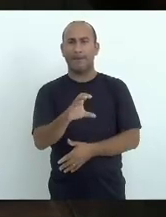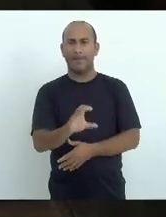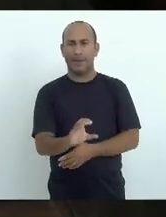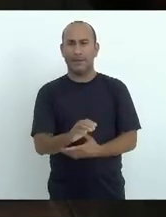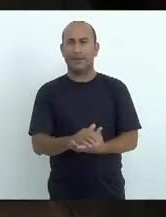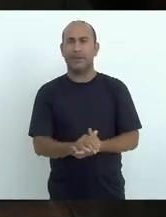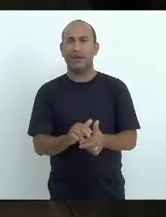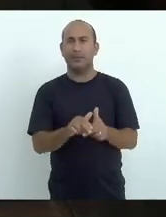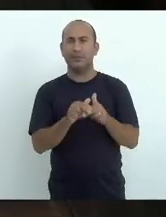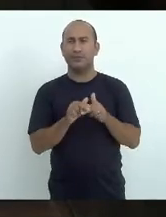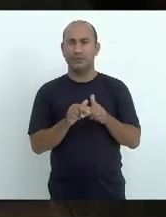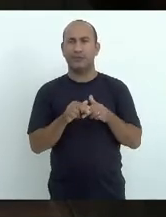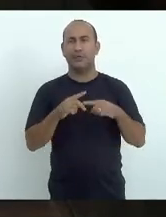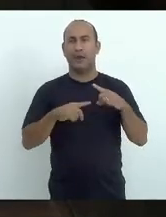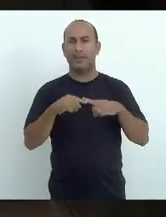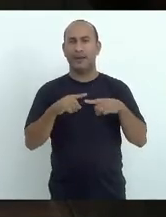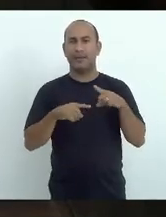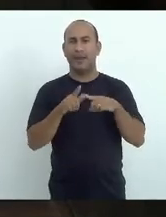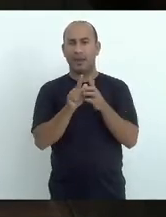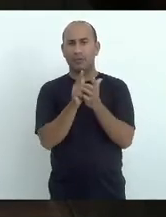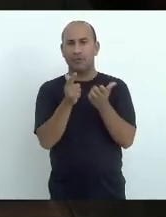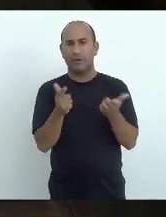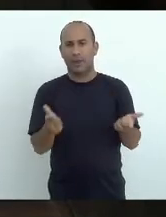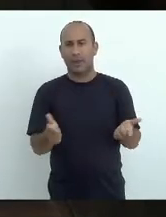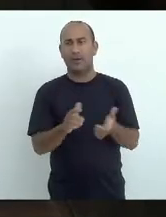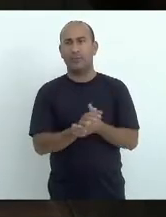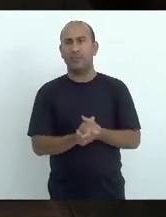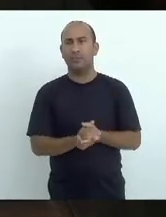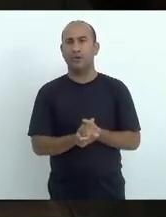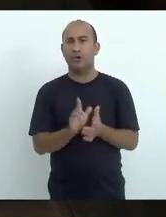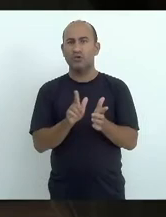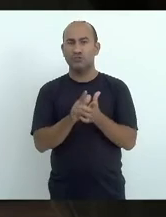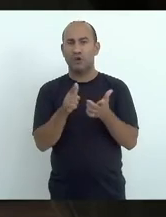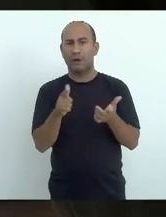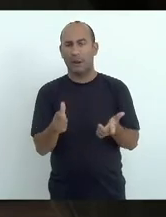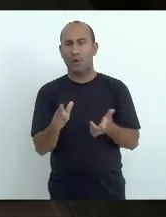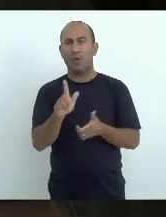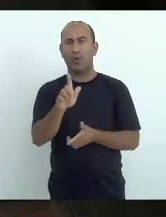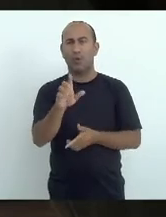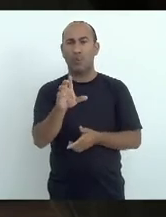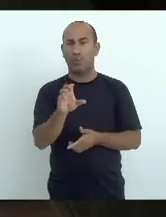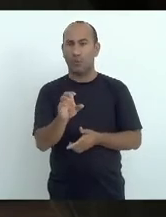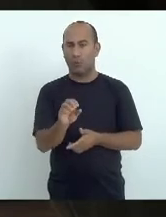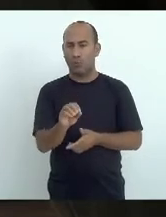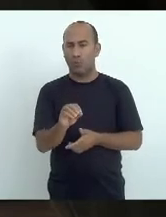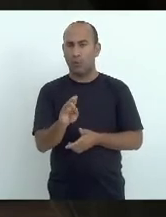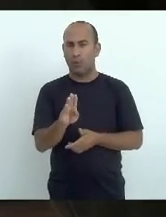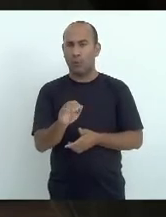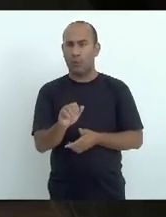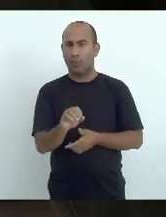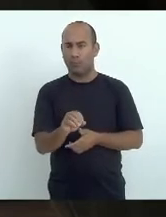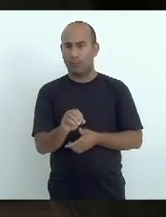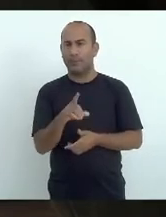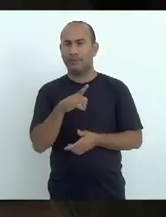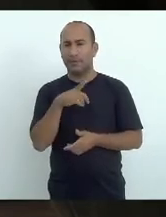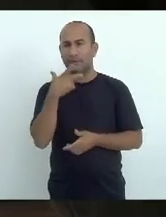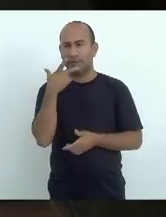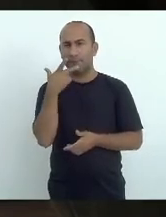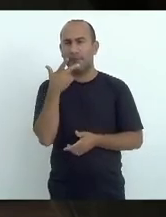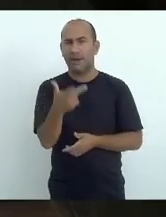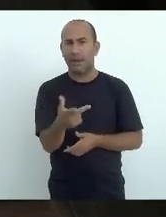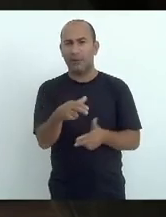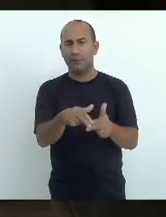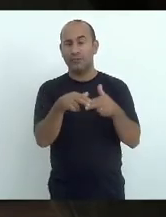segundo a matéria jornalística do jornal O Globo, teria declarado que